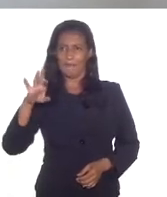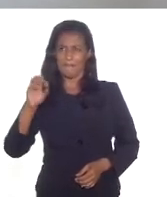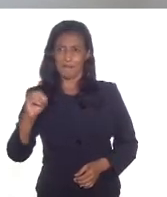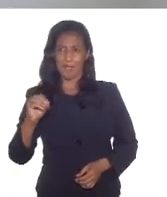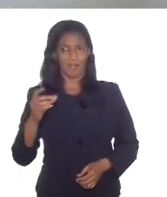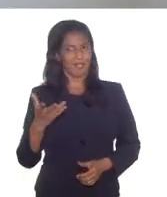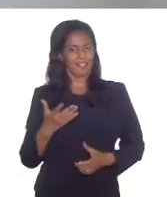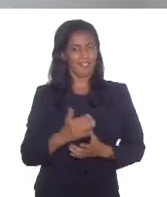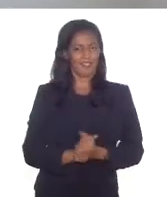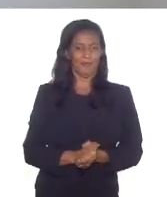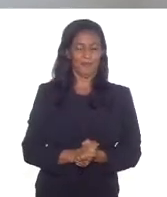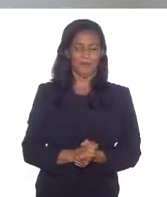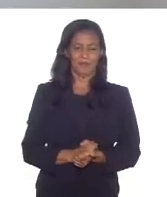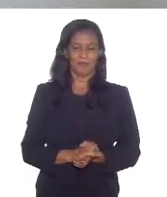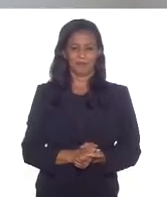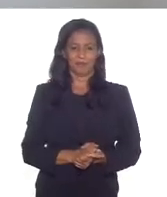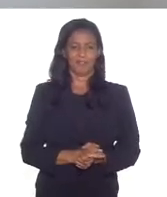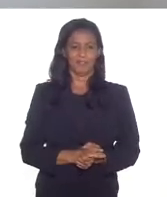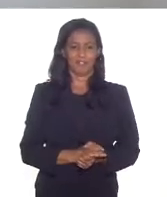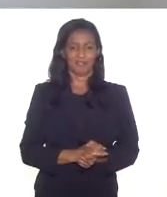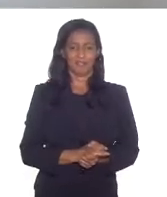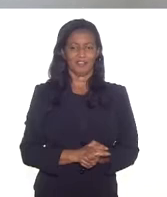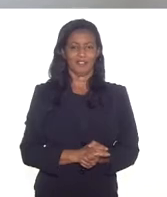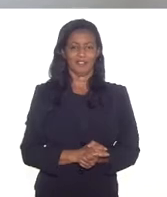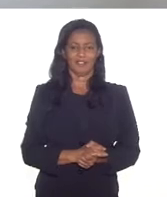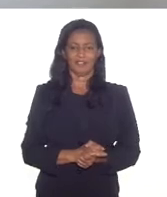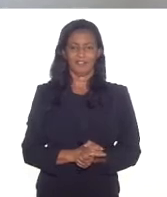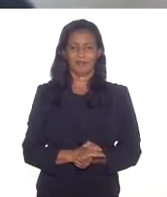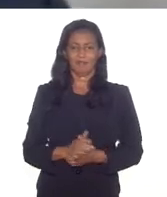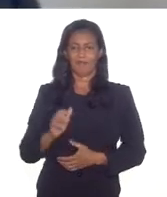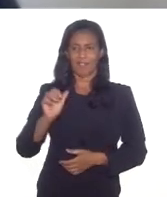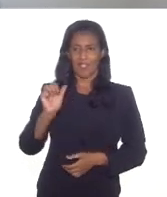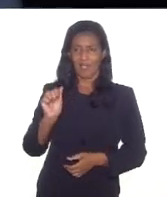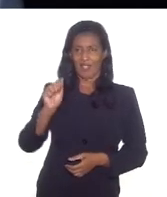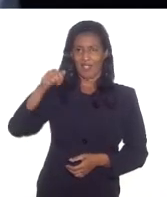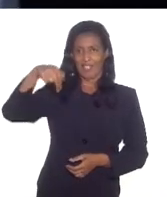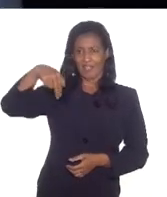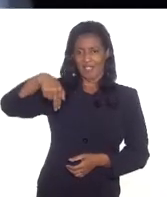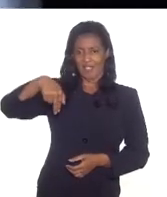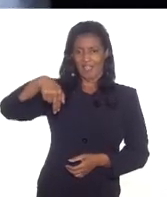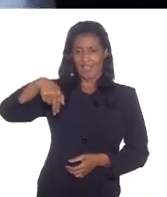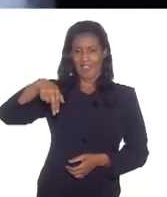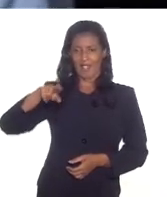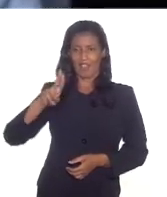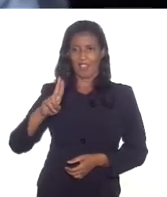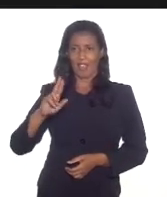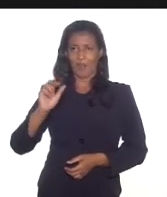Isso vai dar meme, hein, Alexandre Freitas? Como é que é?